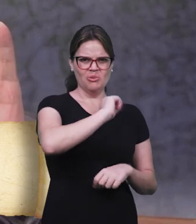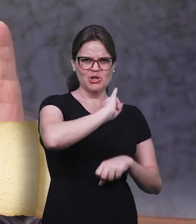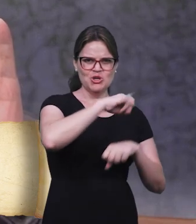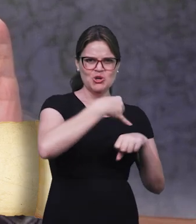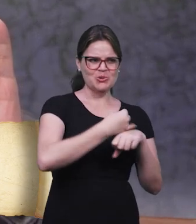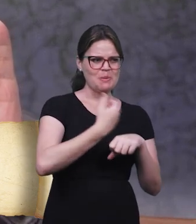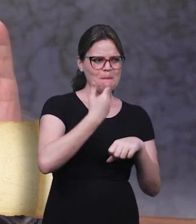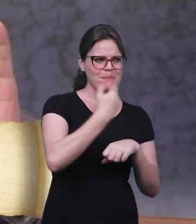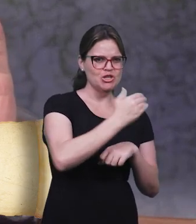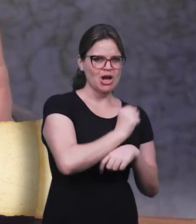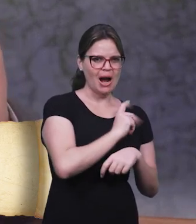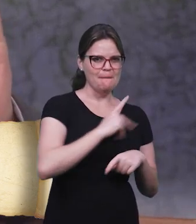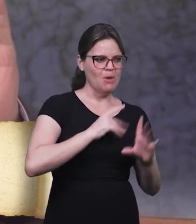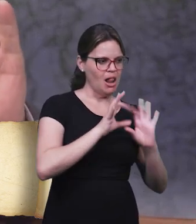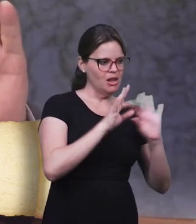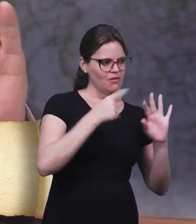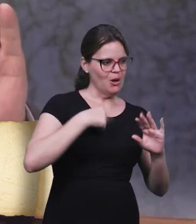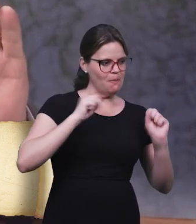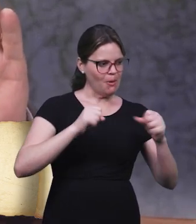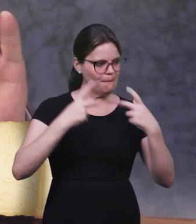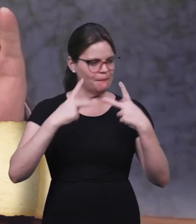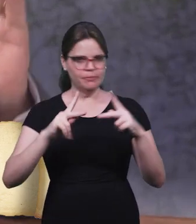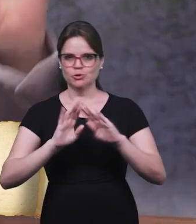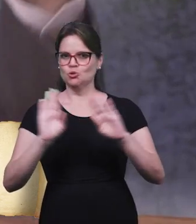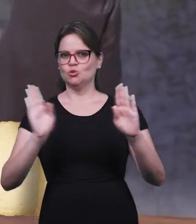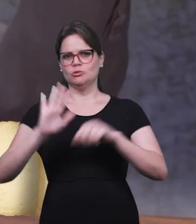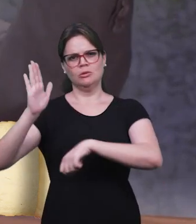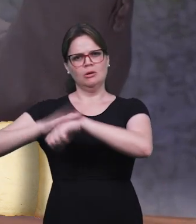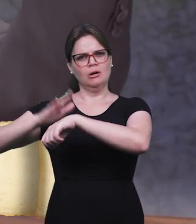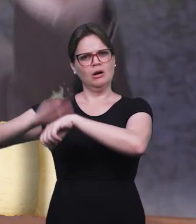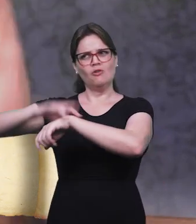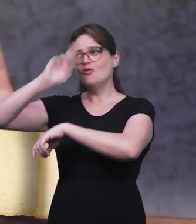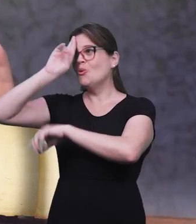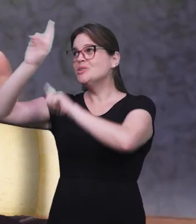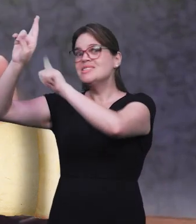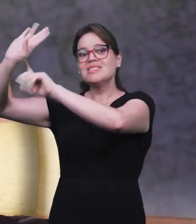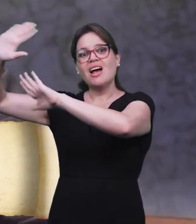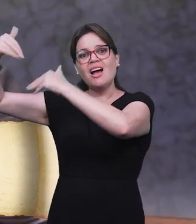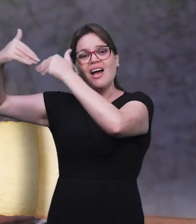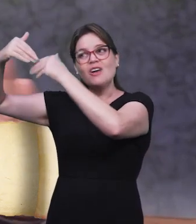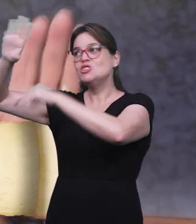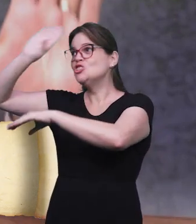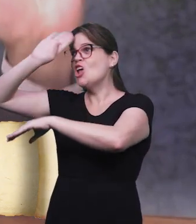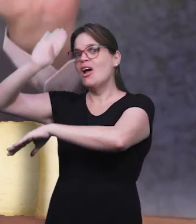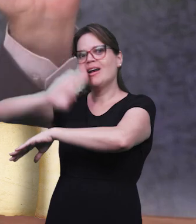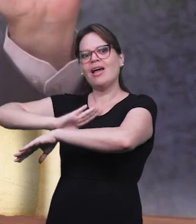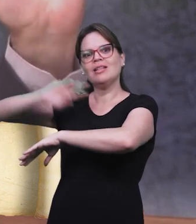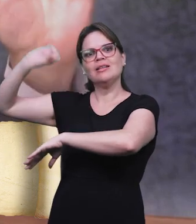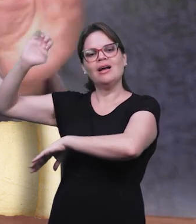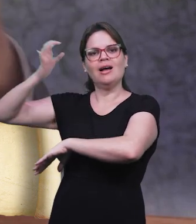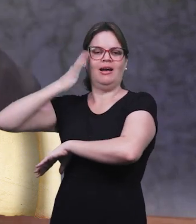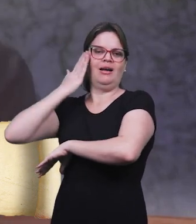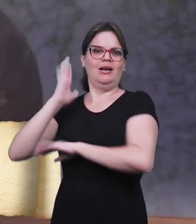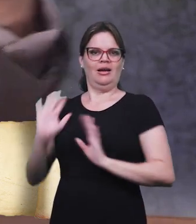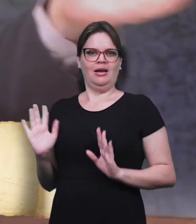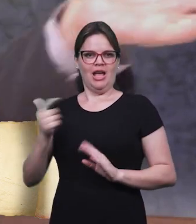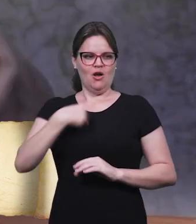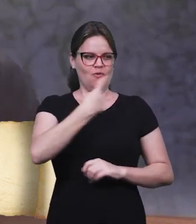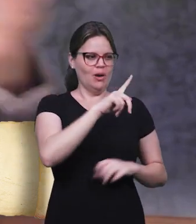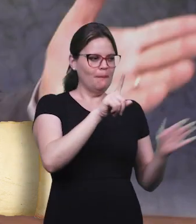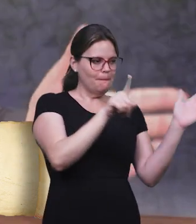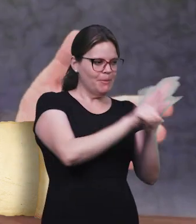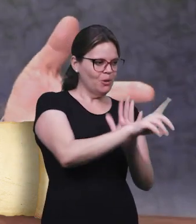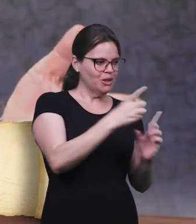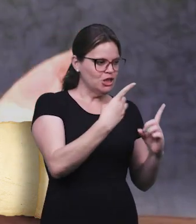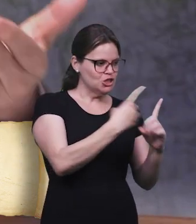Jerusalém. O evangelho que eu recebi direto do Senhor. Eu não fui a Jerusalém perguntar aos discípulos o